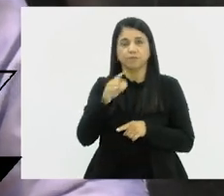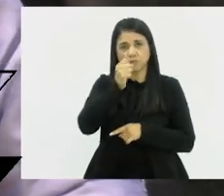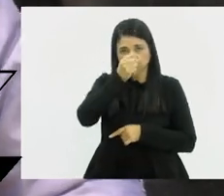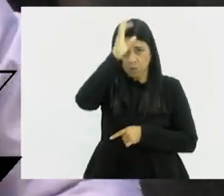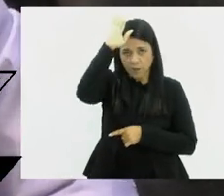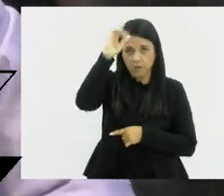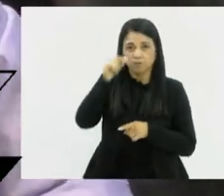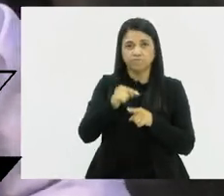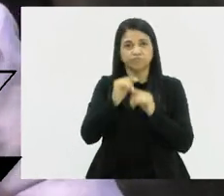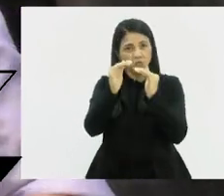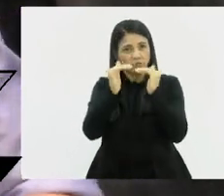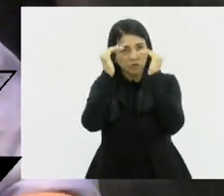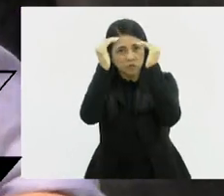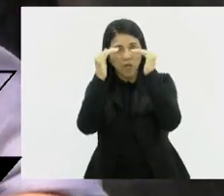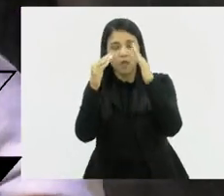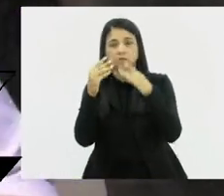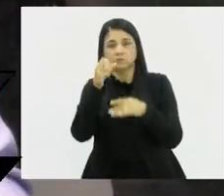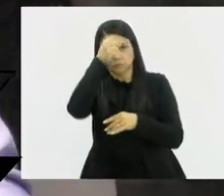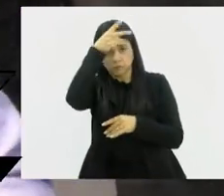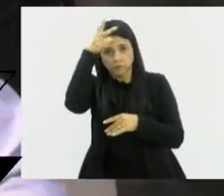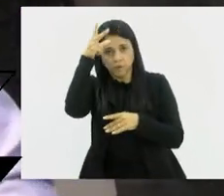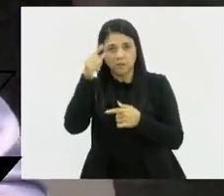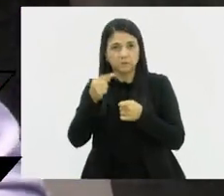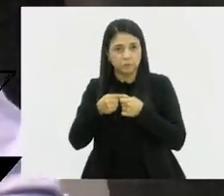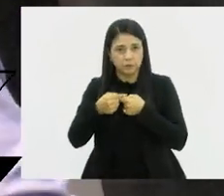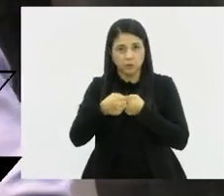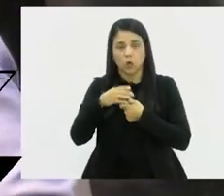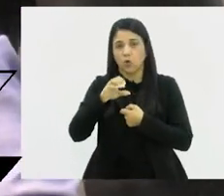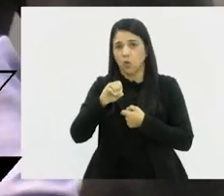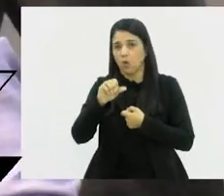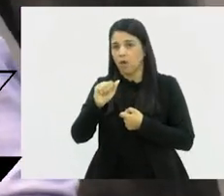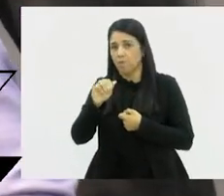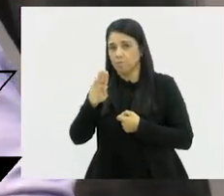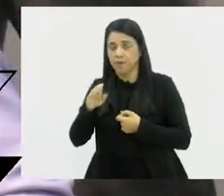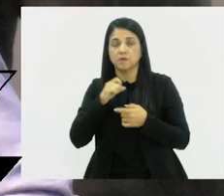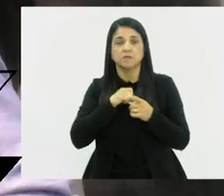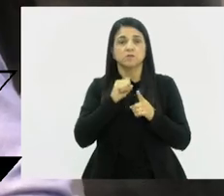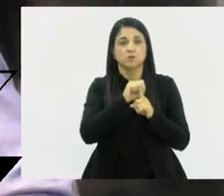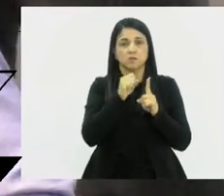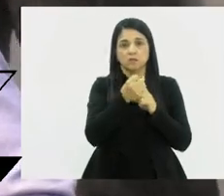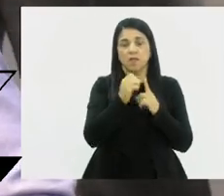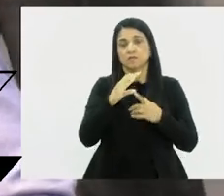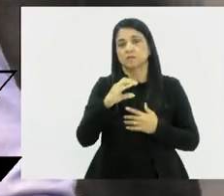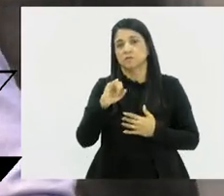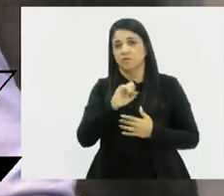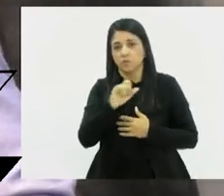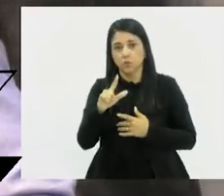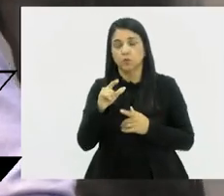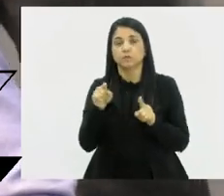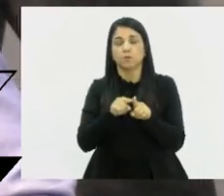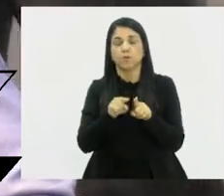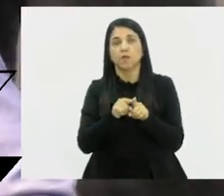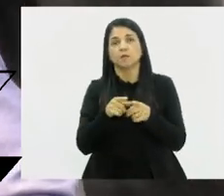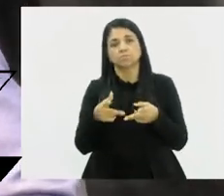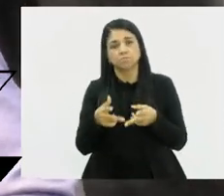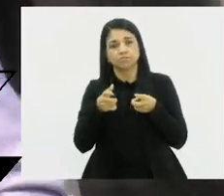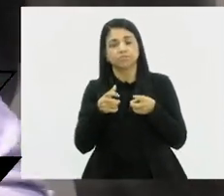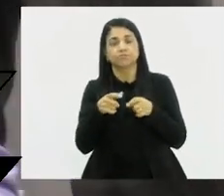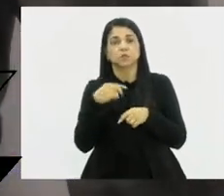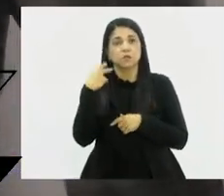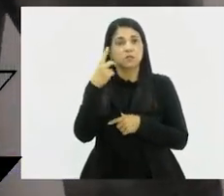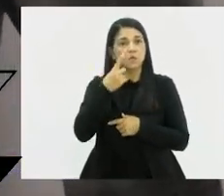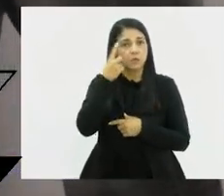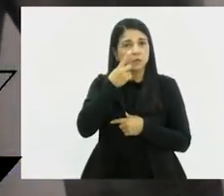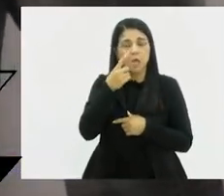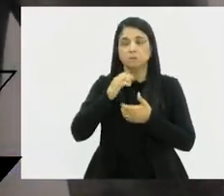vejo autoridades municipais de alguns outros municípios, OAB, Sociedade Civil. Vejo aos deputados, a